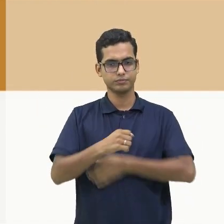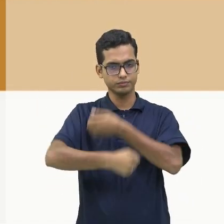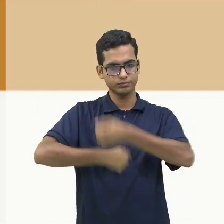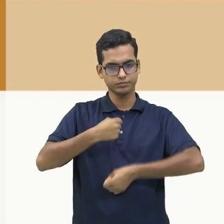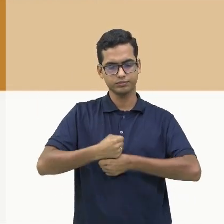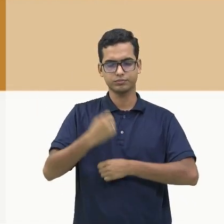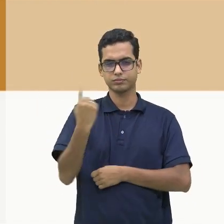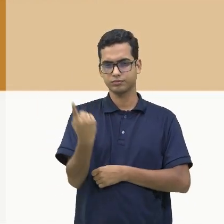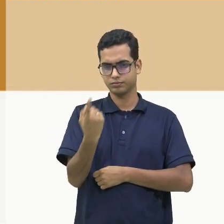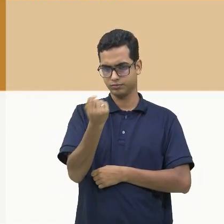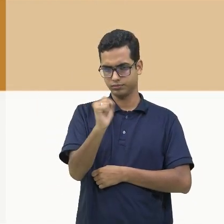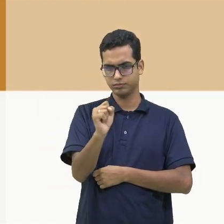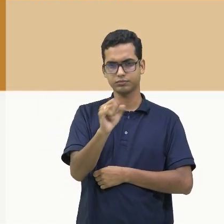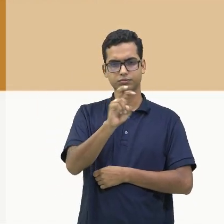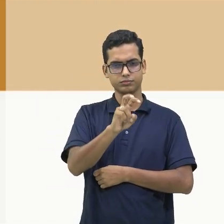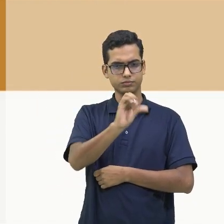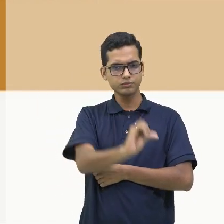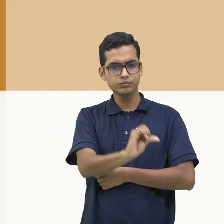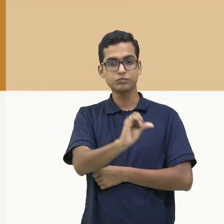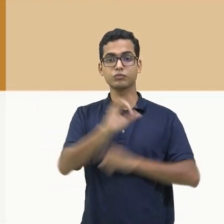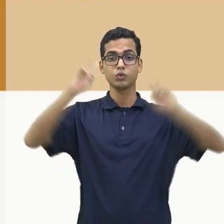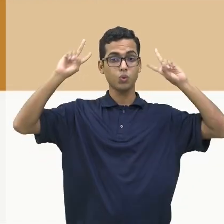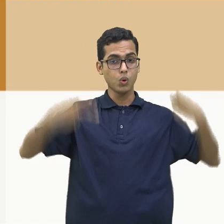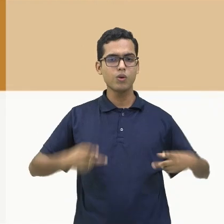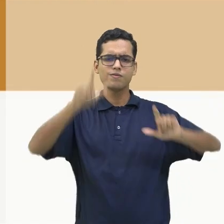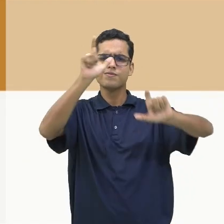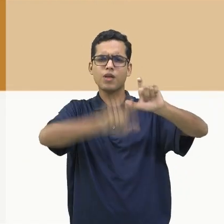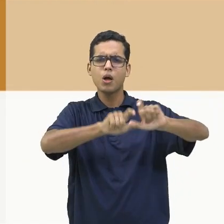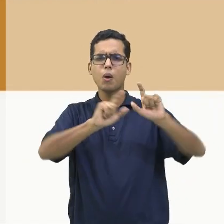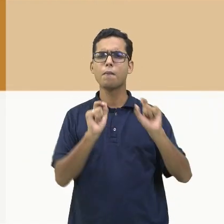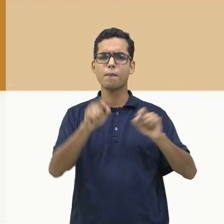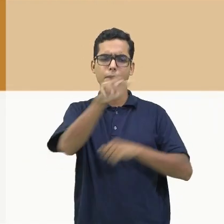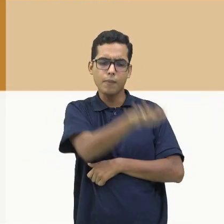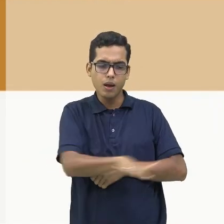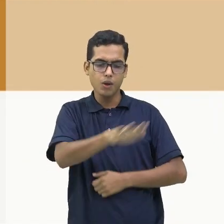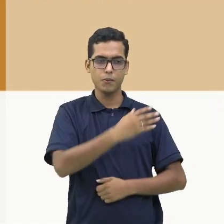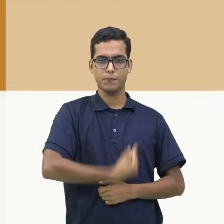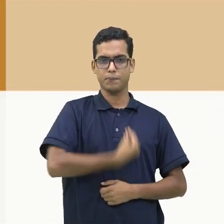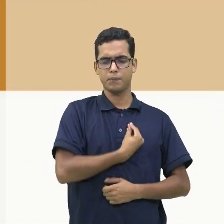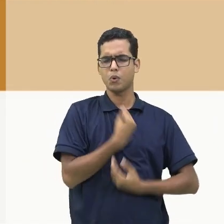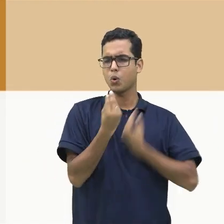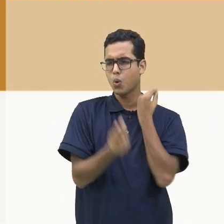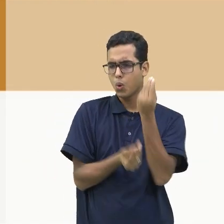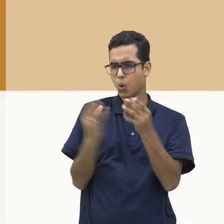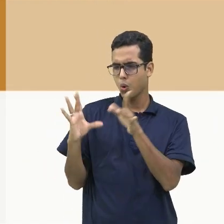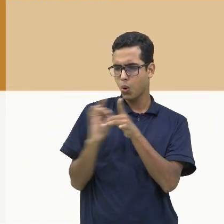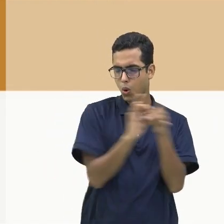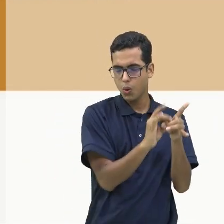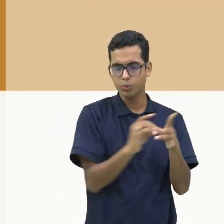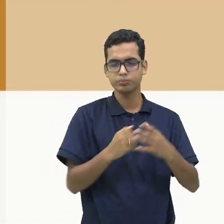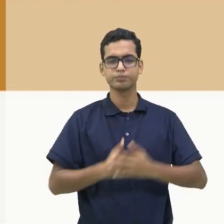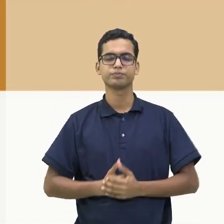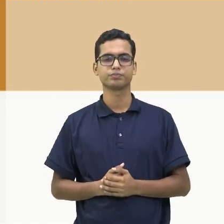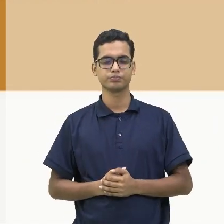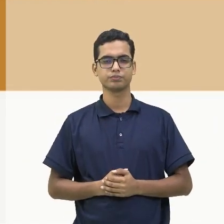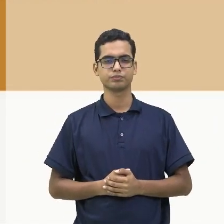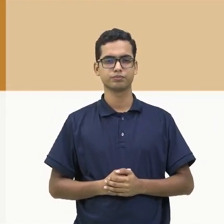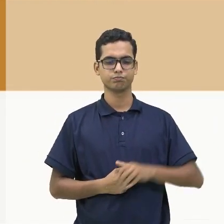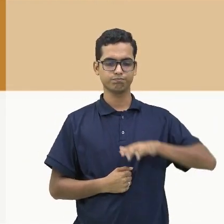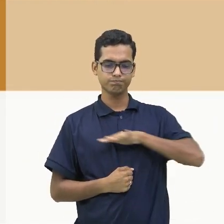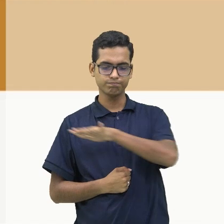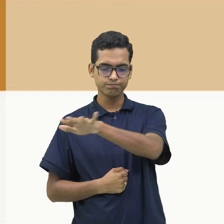eles dependem do meio, daquele meio. Em que sentido? Que o meio ambiente,